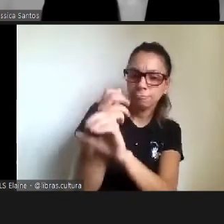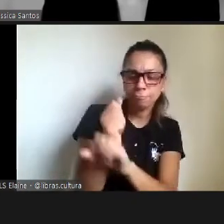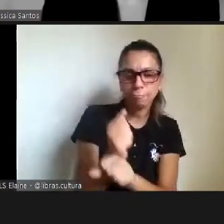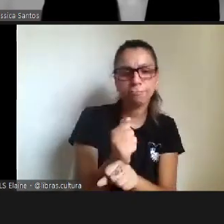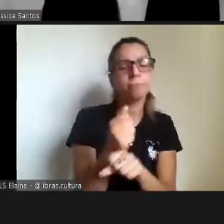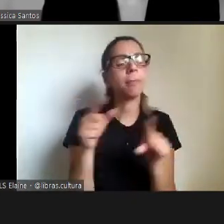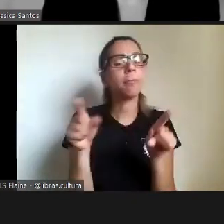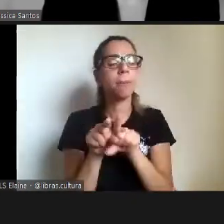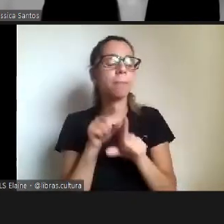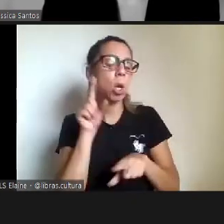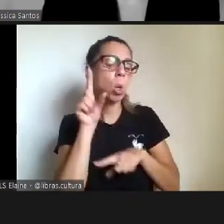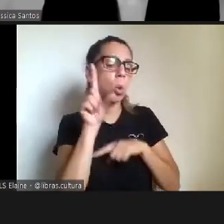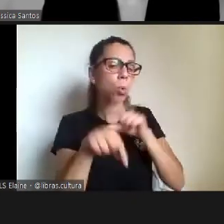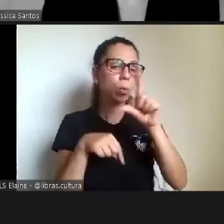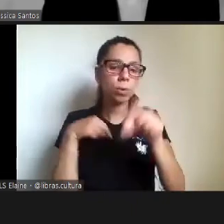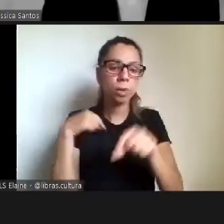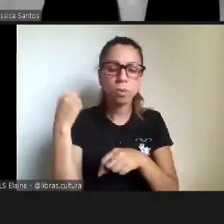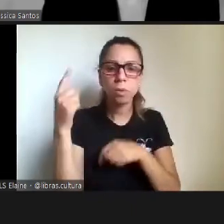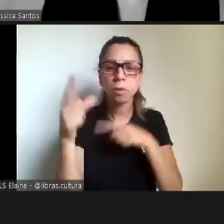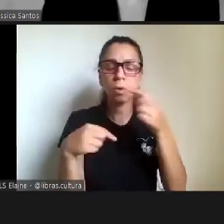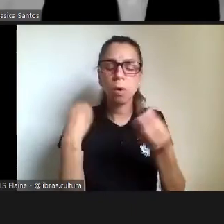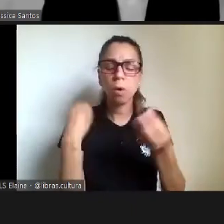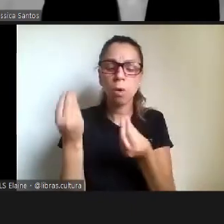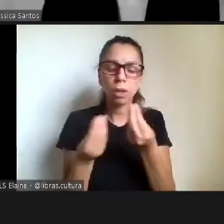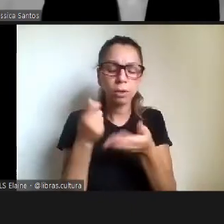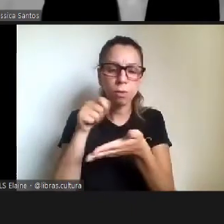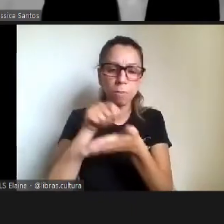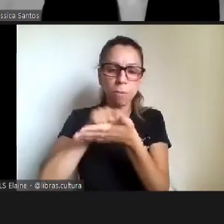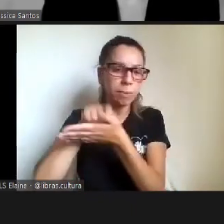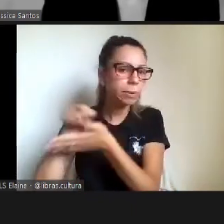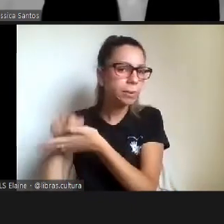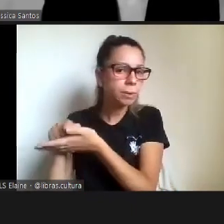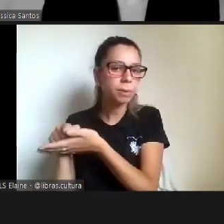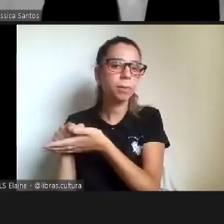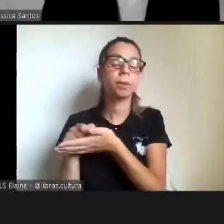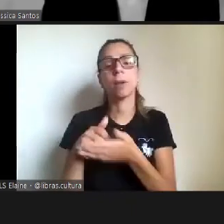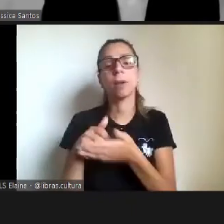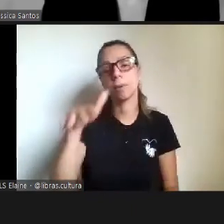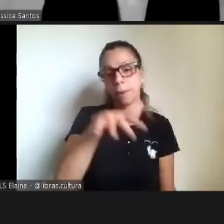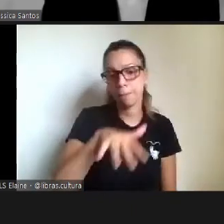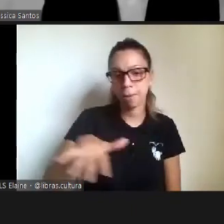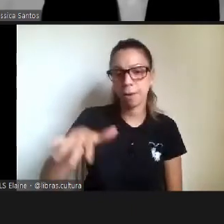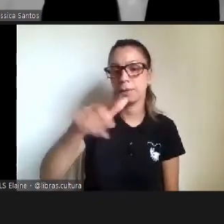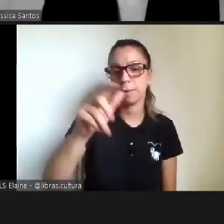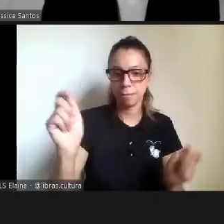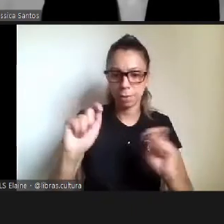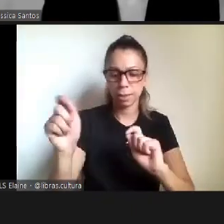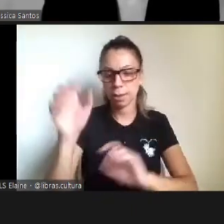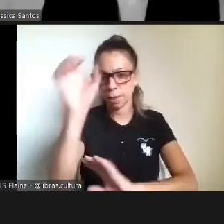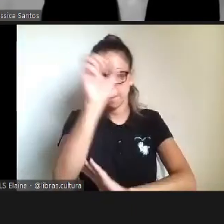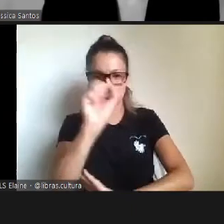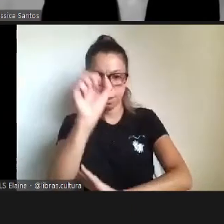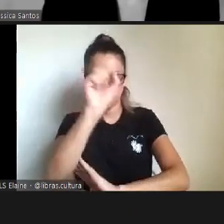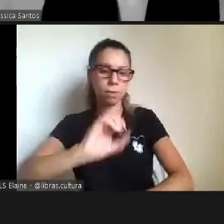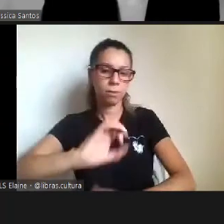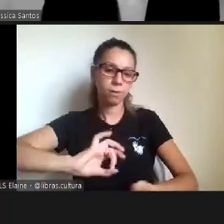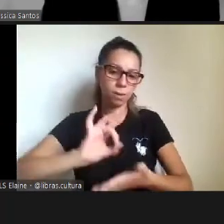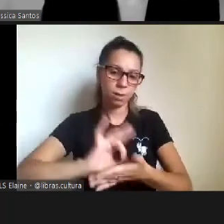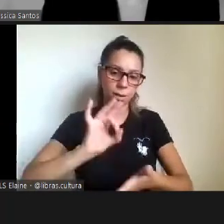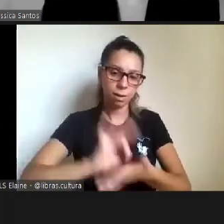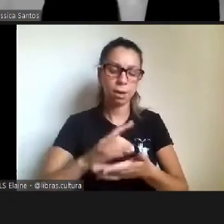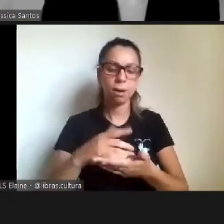escolhas. É claro, César fala ali esse ambiente que a gente está tendo que aprender, que é